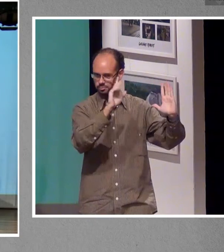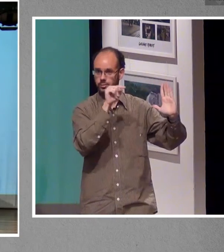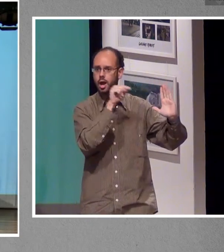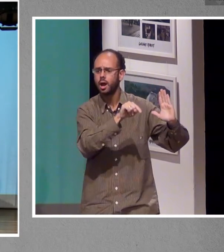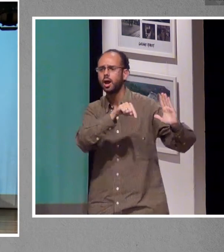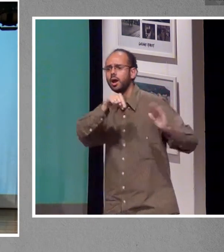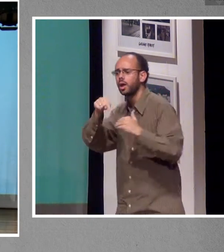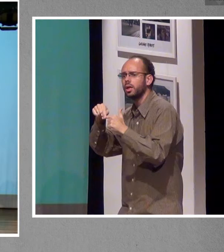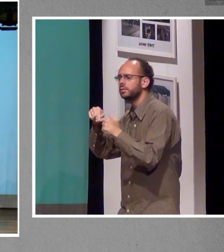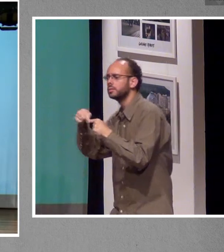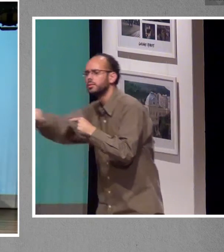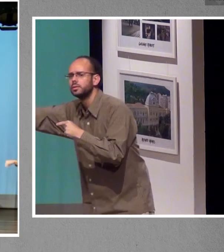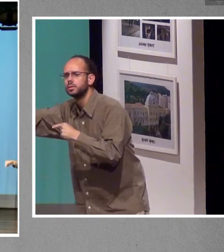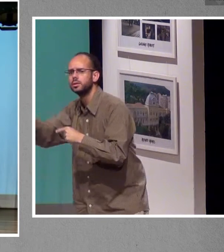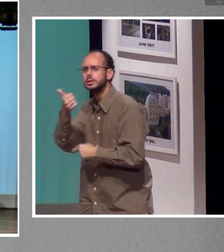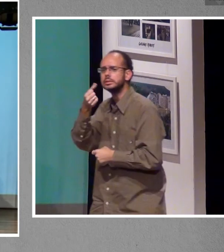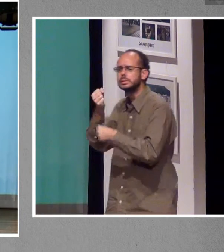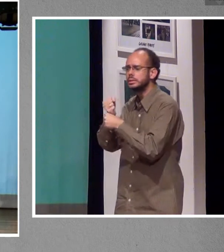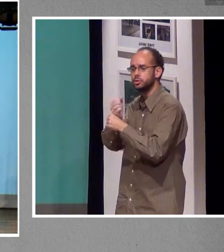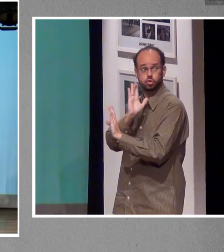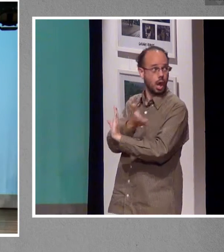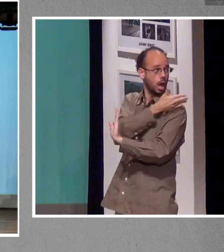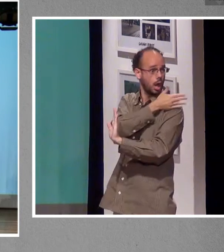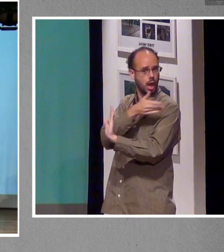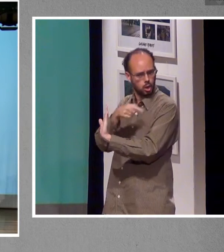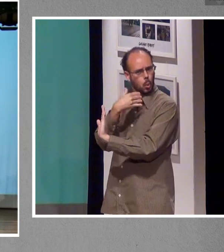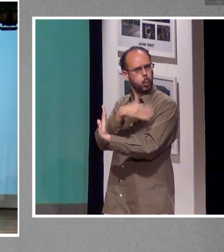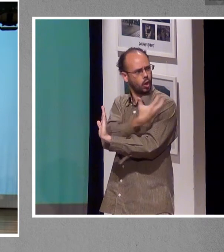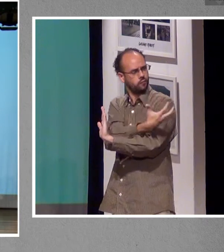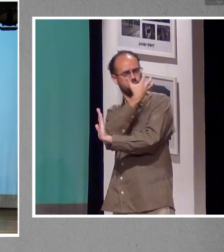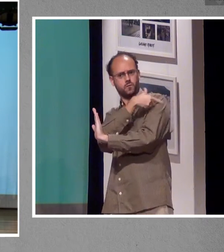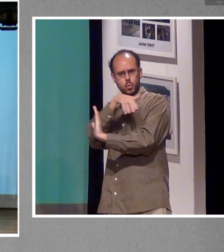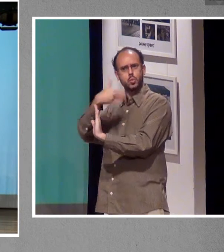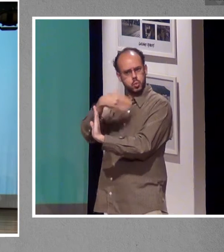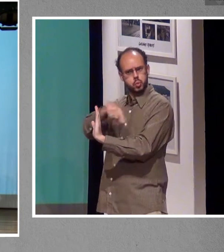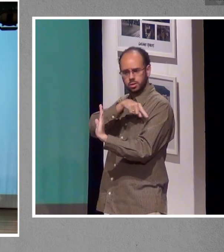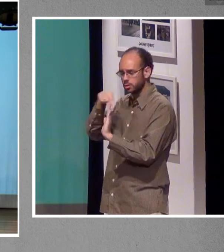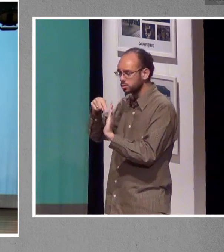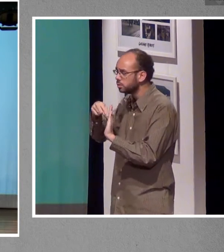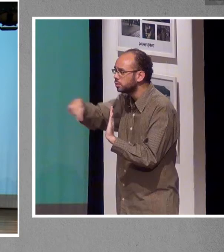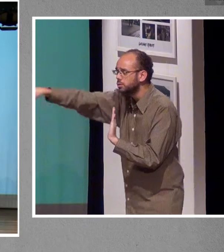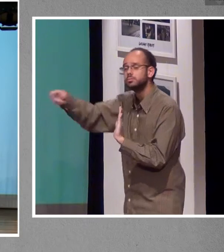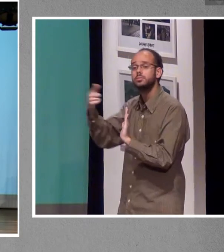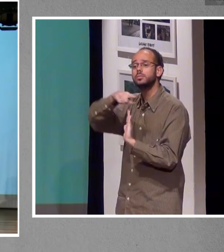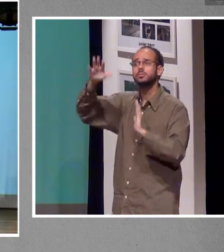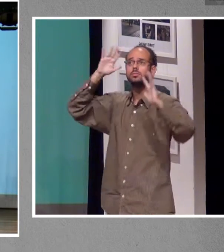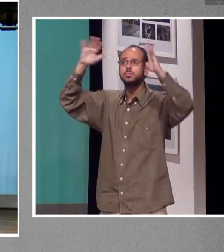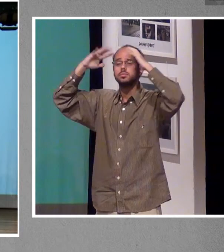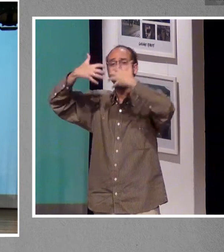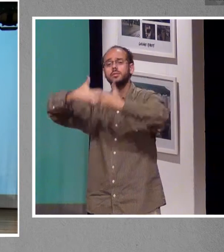Bem, já falamos um pouco sobre a trajetória, né, de lá para cá, quanta influência, né?